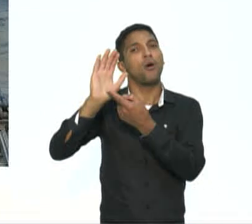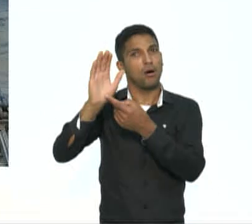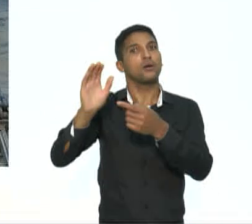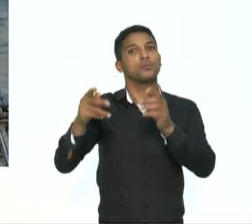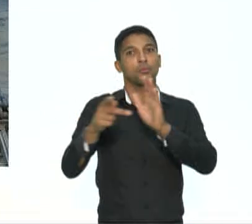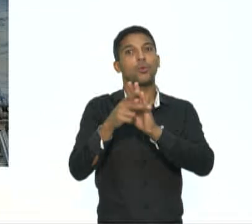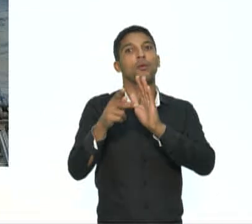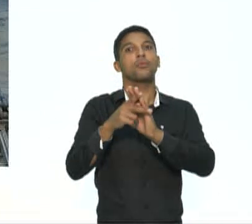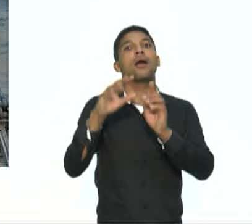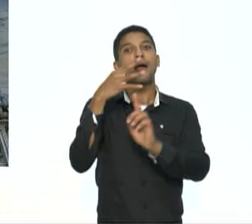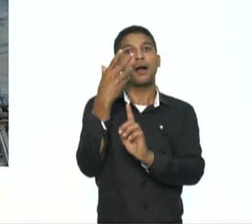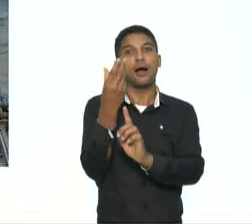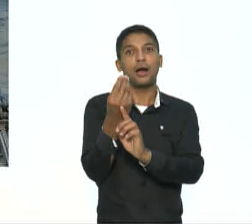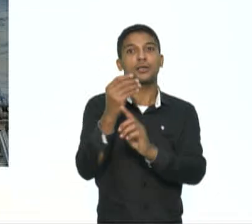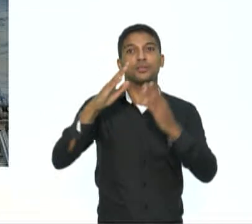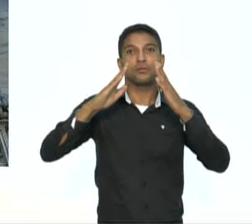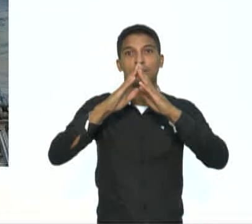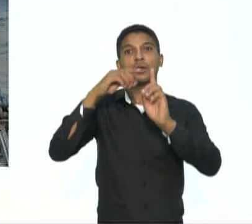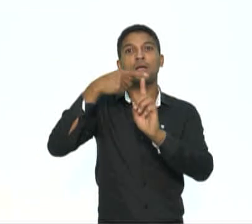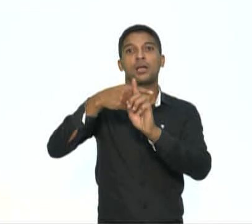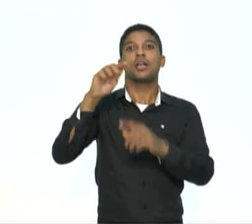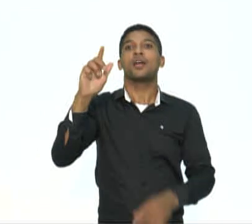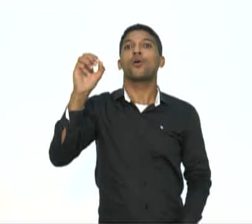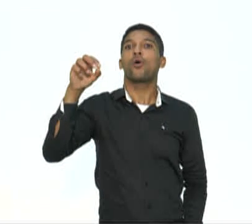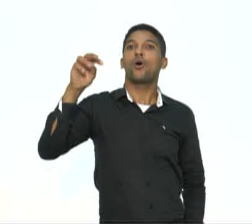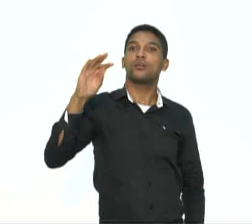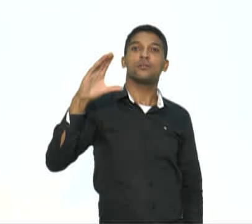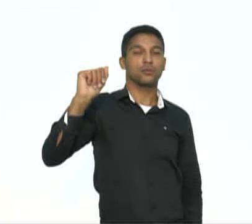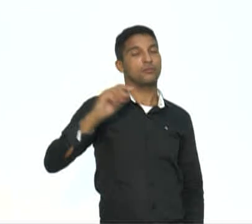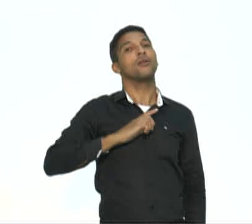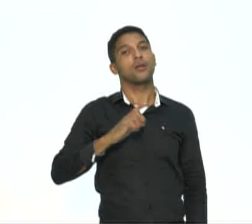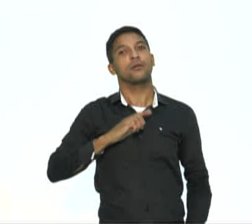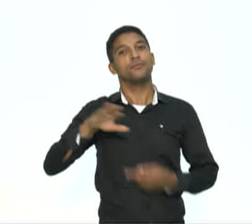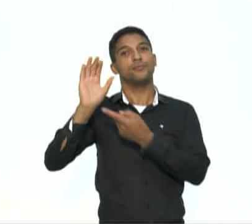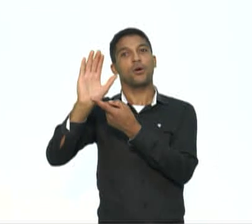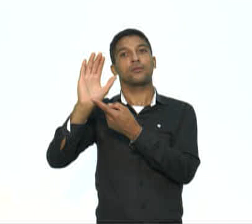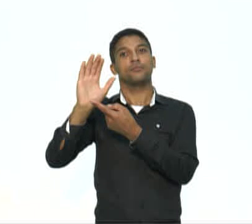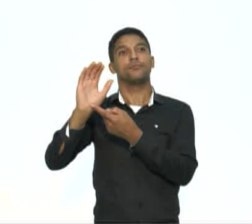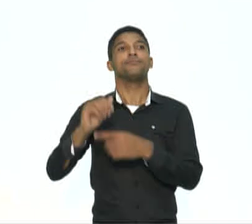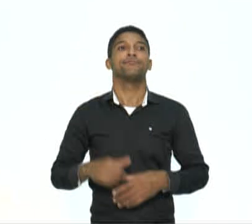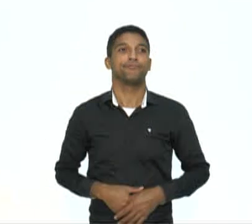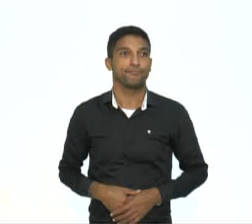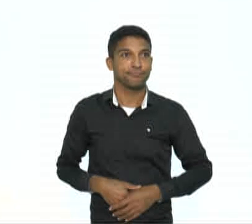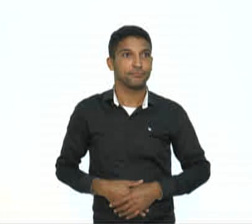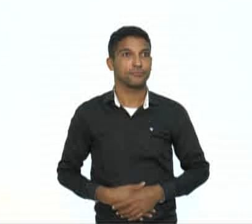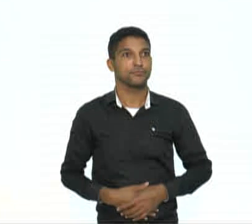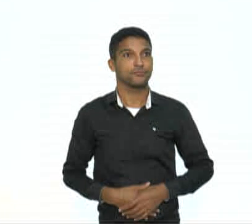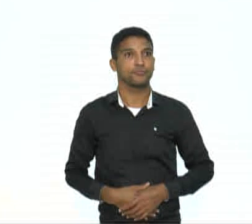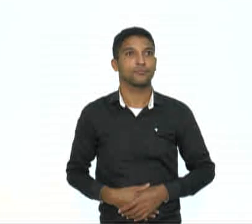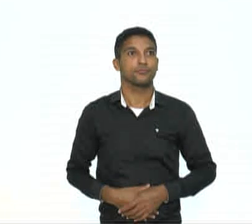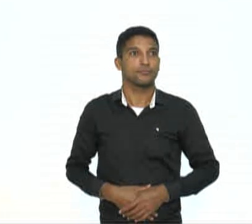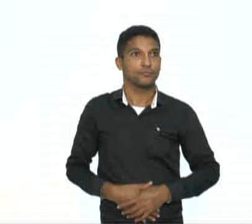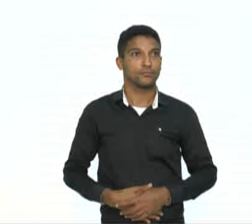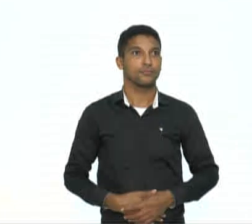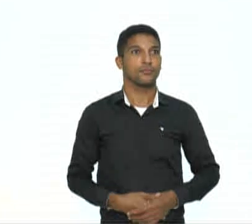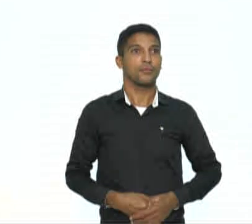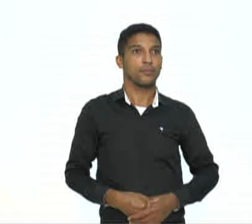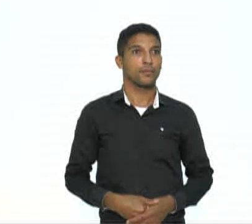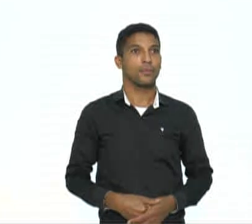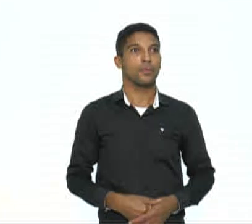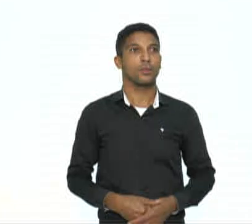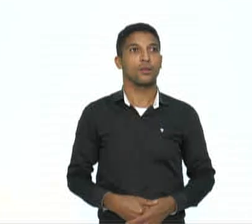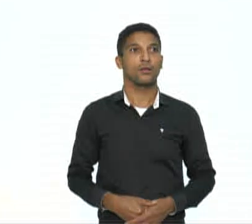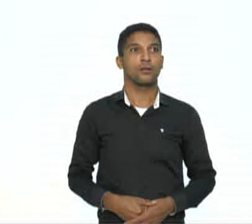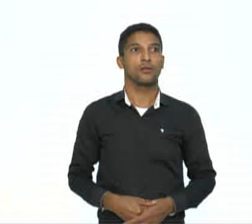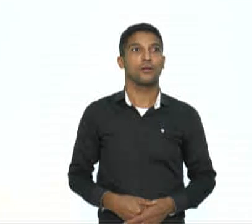De novo aí a parte de cima da Catedral do Homem de Milão, né, a Notre Dame de Paris. Tá? Então é